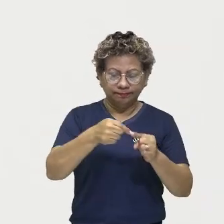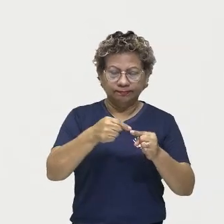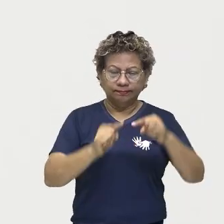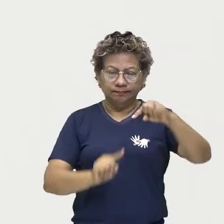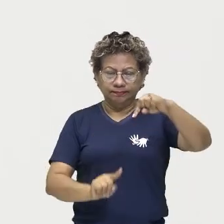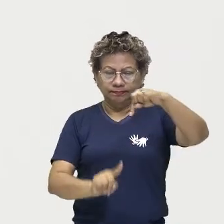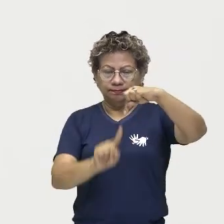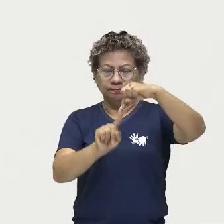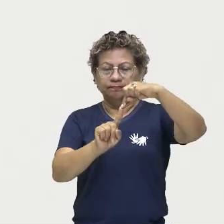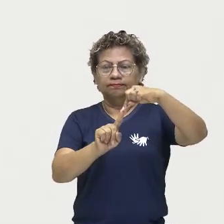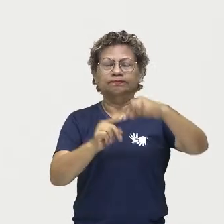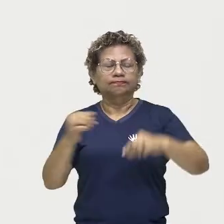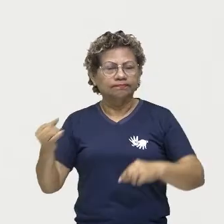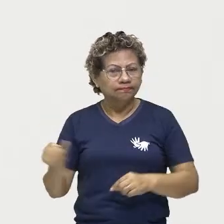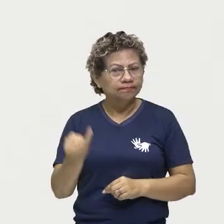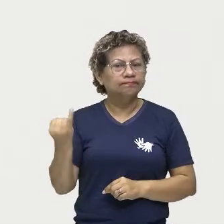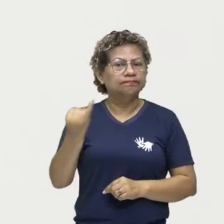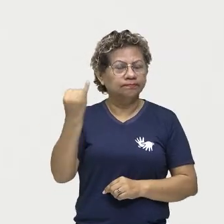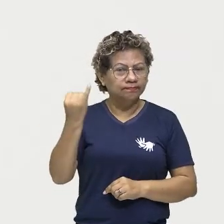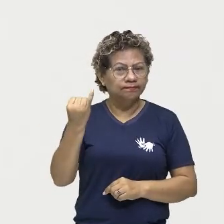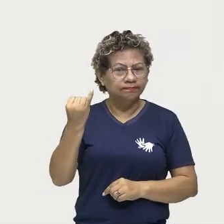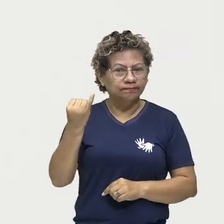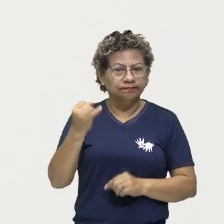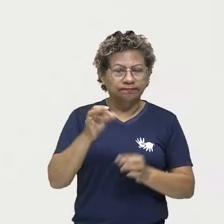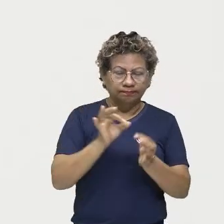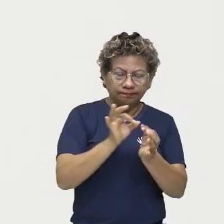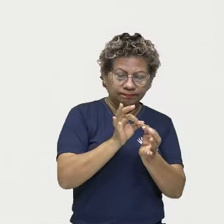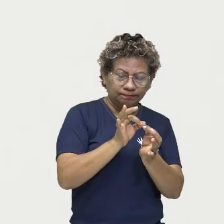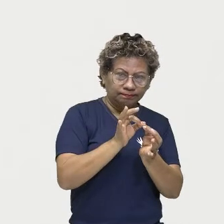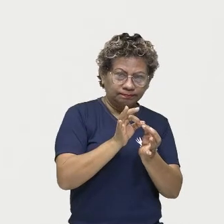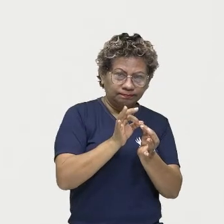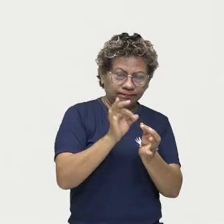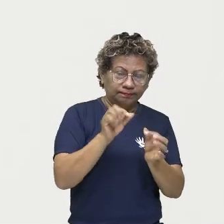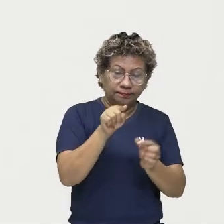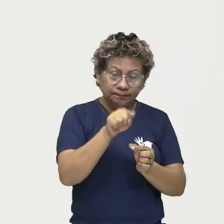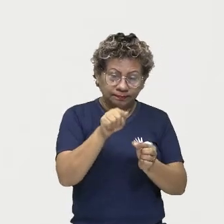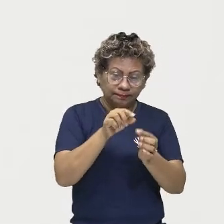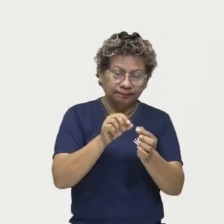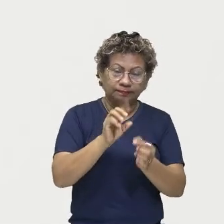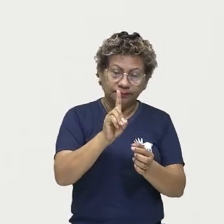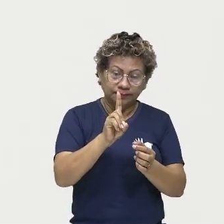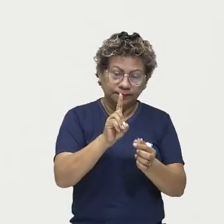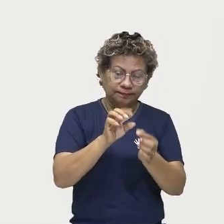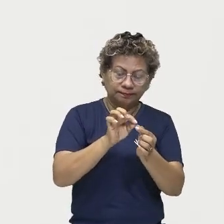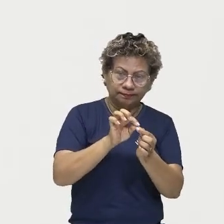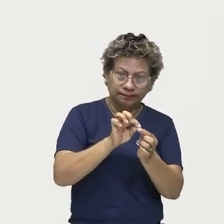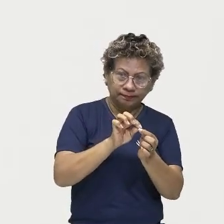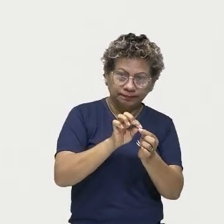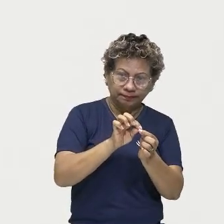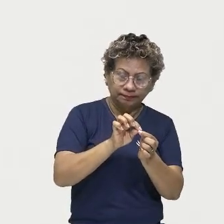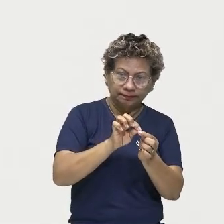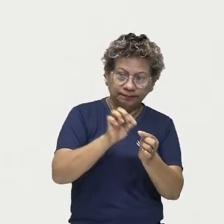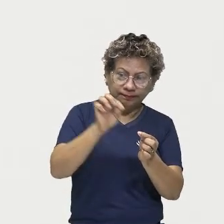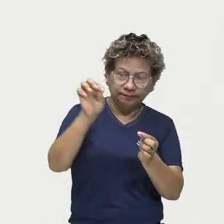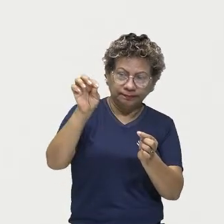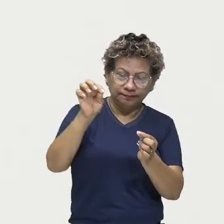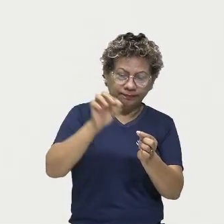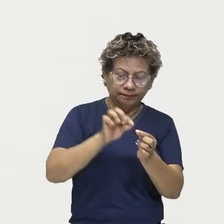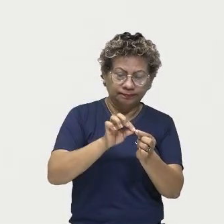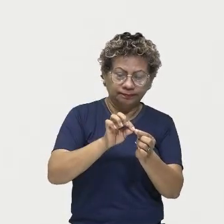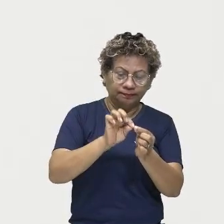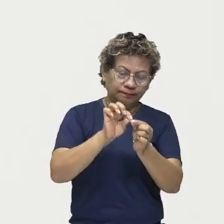importante. O baricentro está a uma distância de 2/3 da medida da mediana até o vértice. Ou